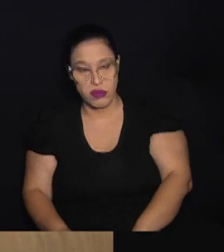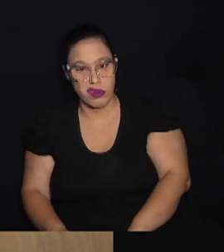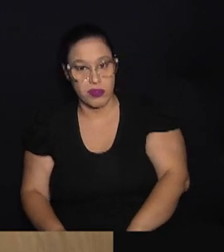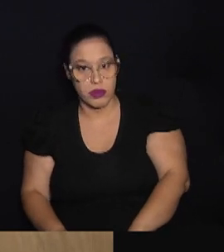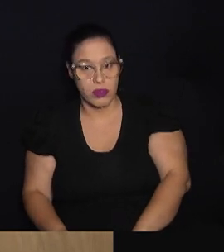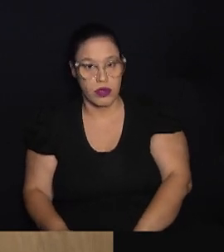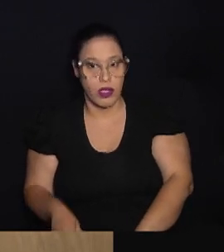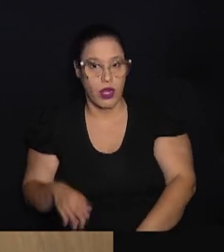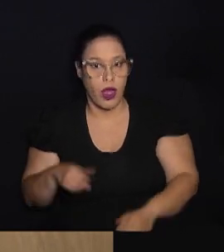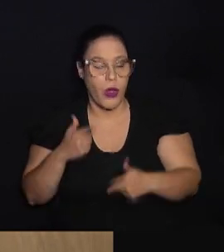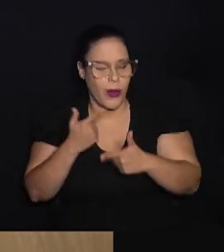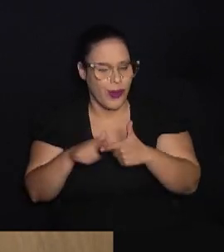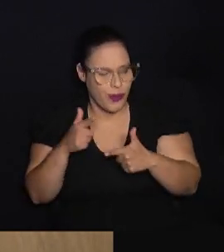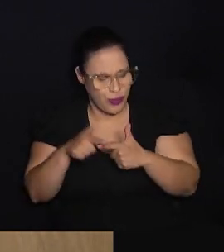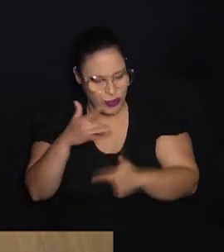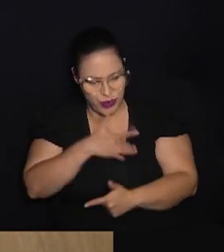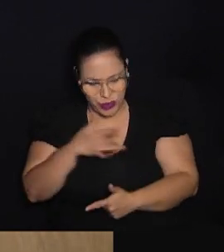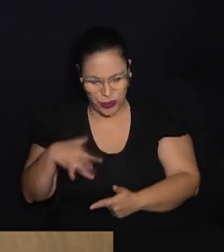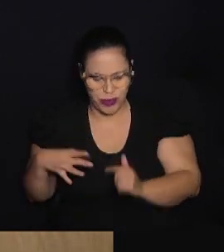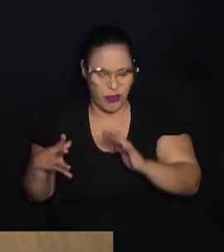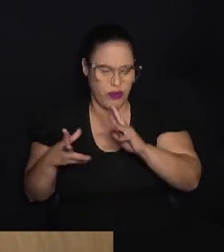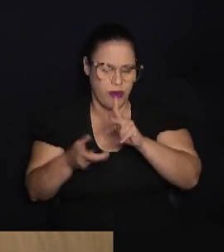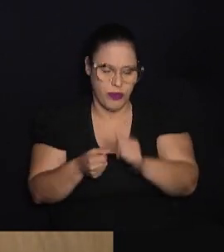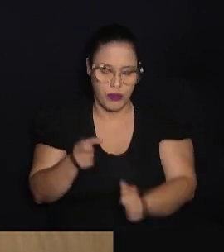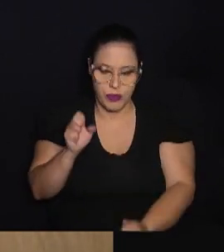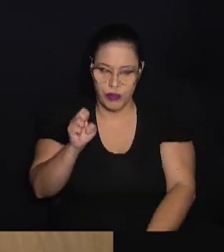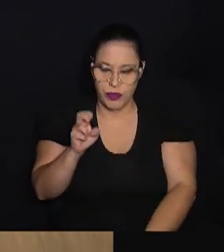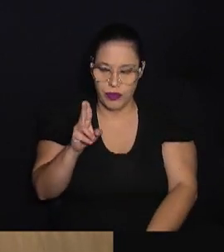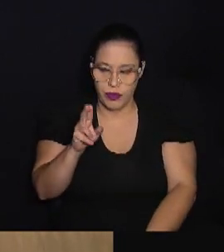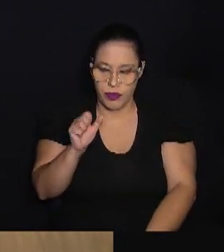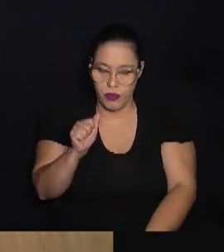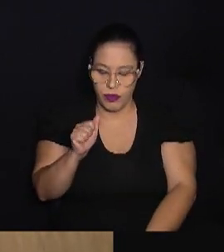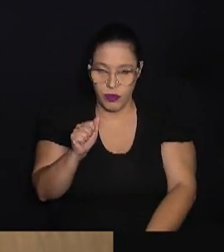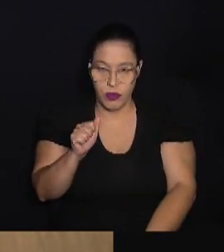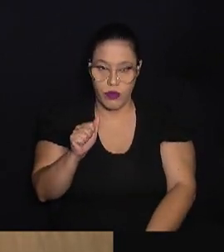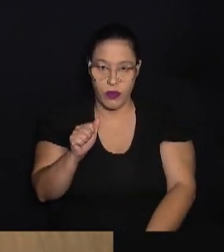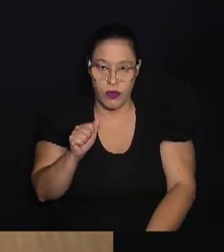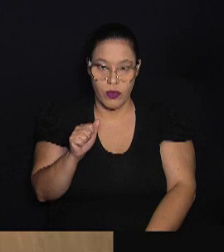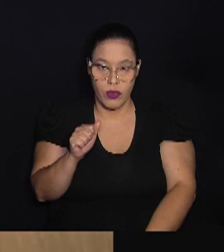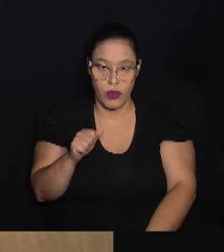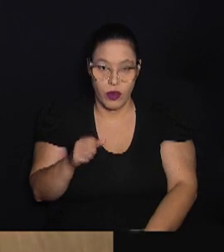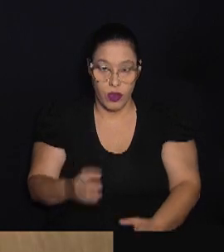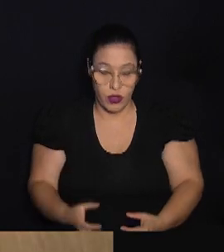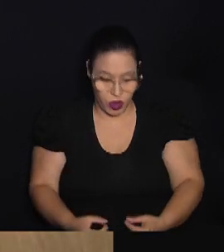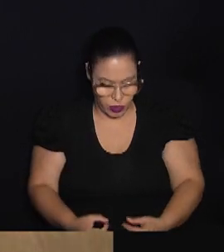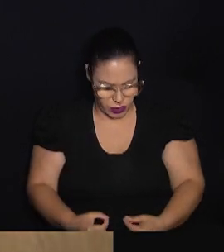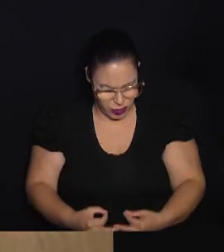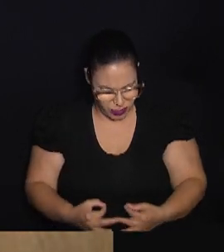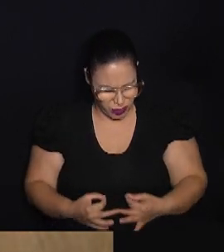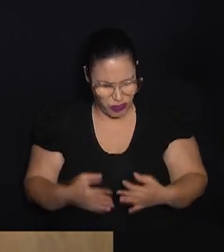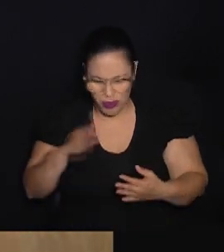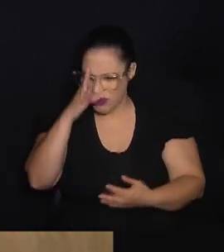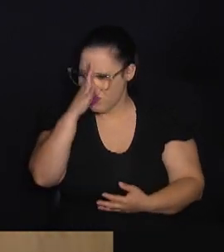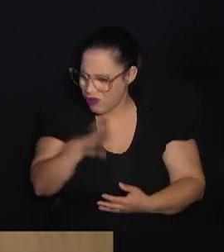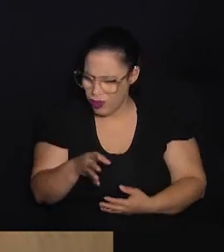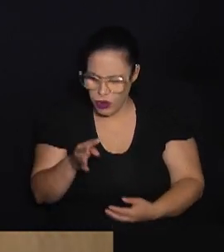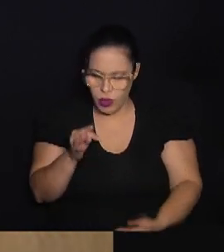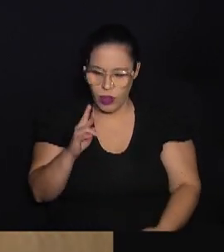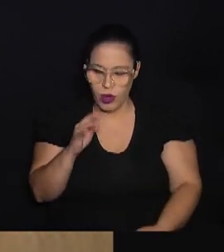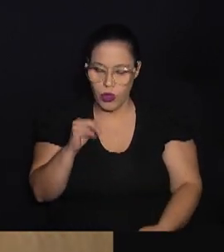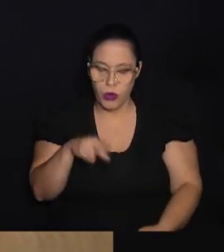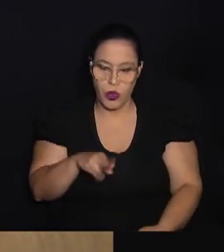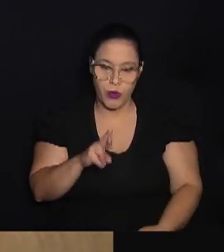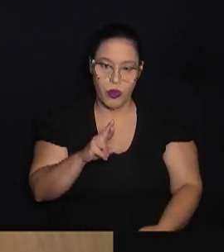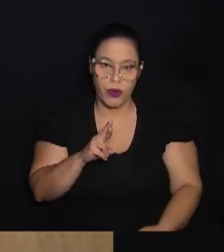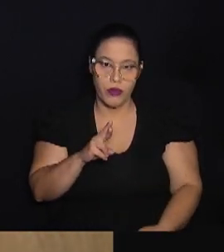Isso é um problema de saúde mundial. Nos Estados Unidos, o câncer de endométrio é o principal tumor ginecológico. Ele